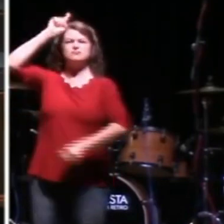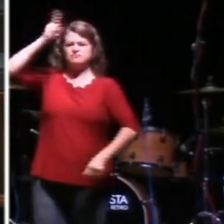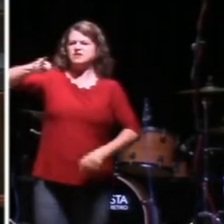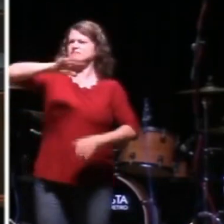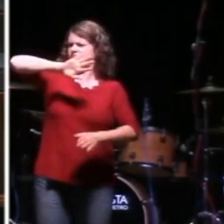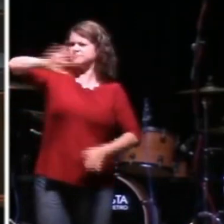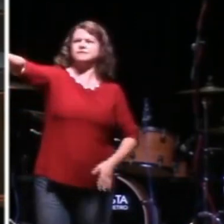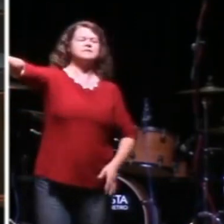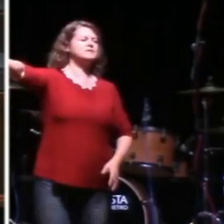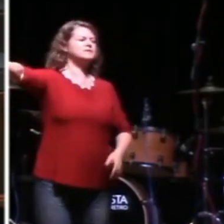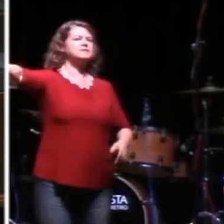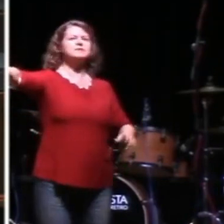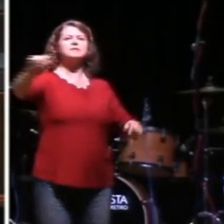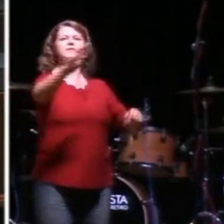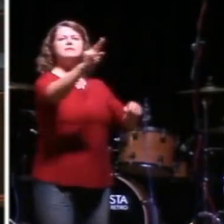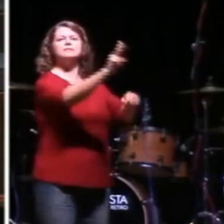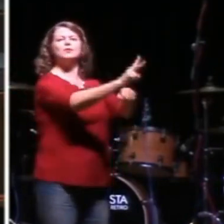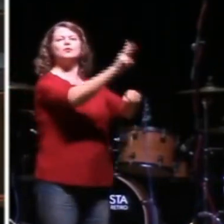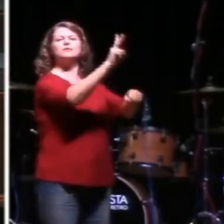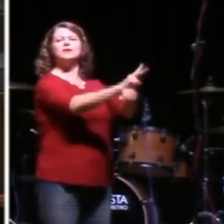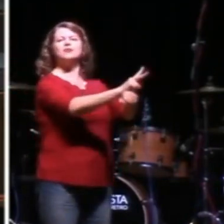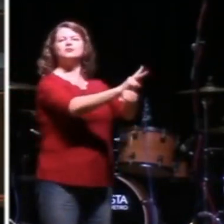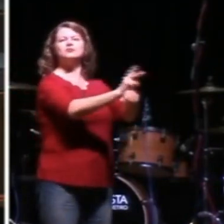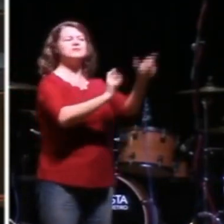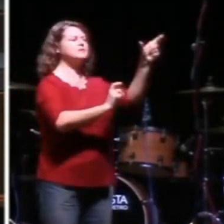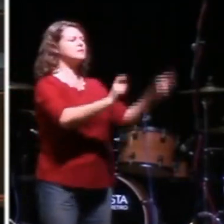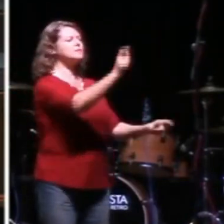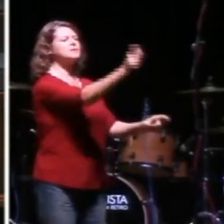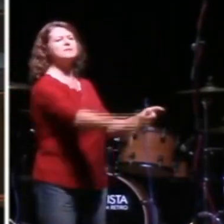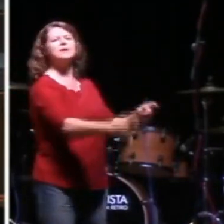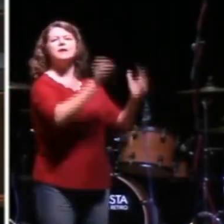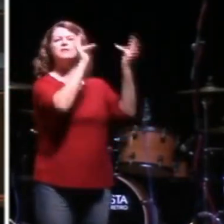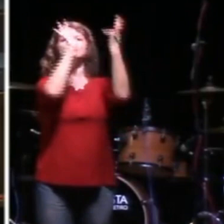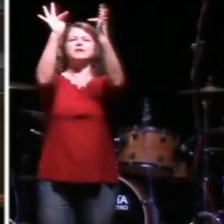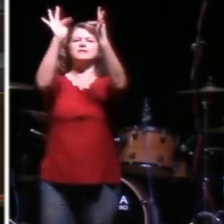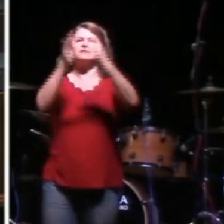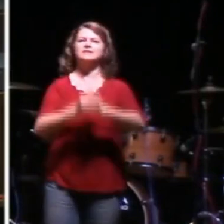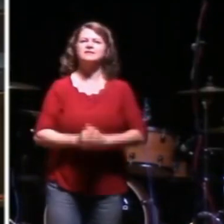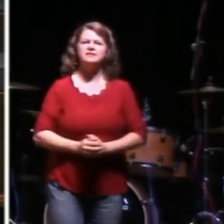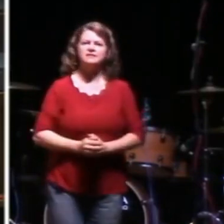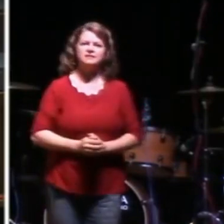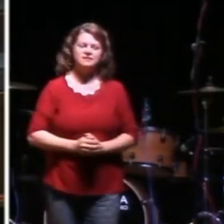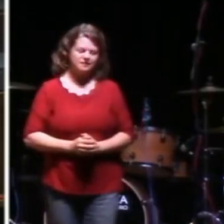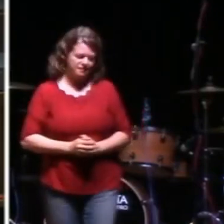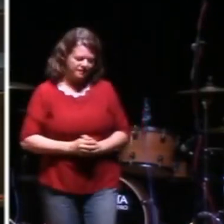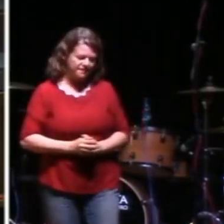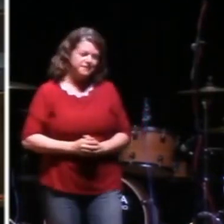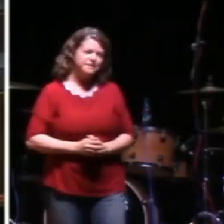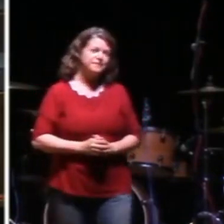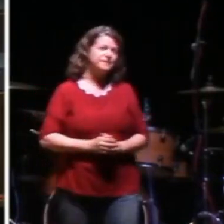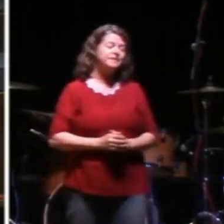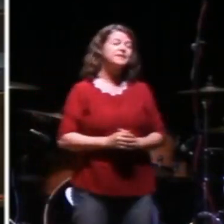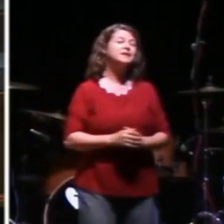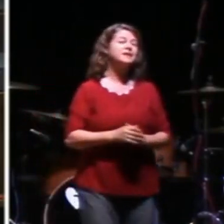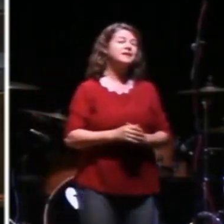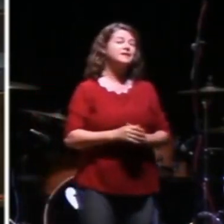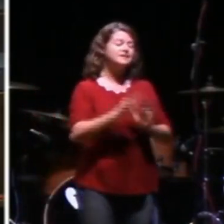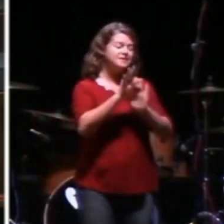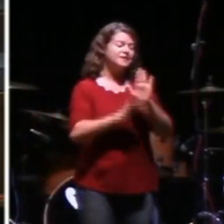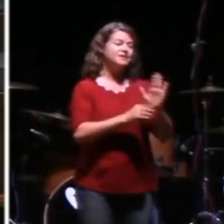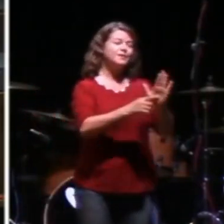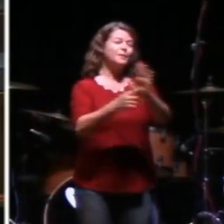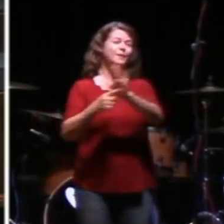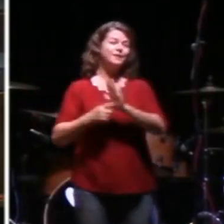querido e não gafanhoto que a gente se eu fosse agricultor tudo bem mas aqui tá falando de finanças pálidas